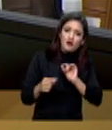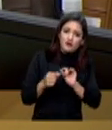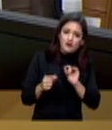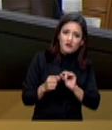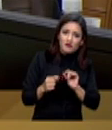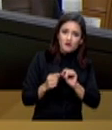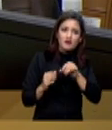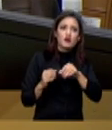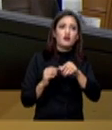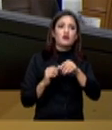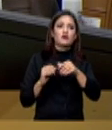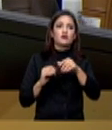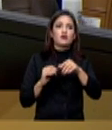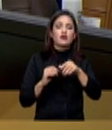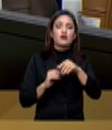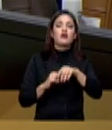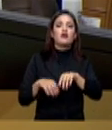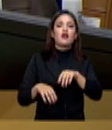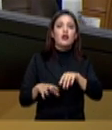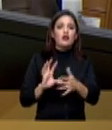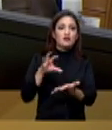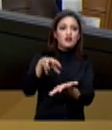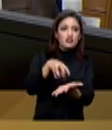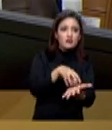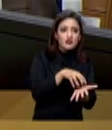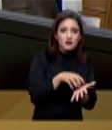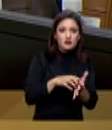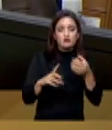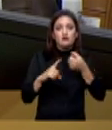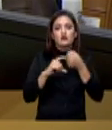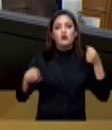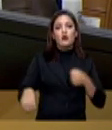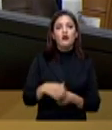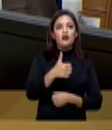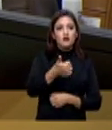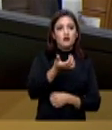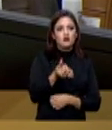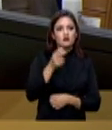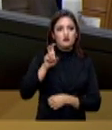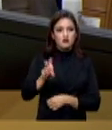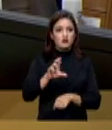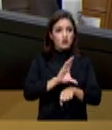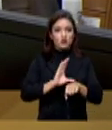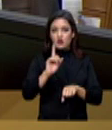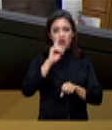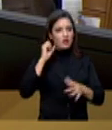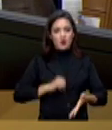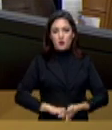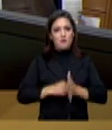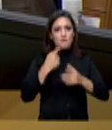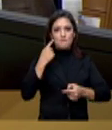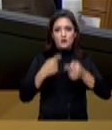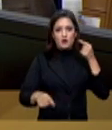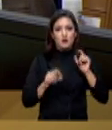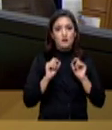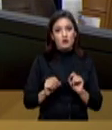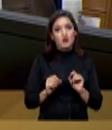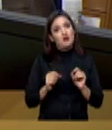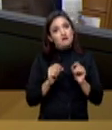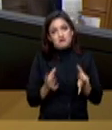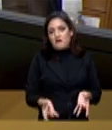previsto no artigo 175 e a constituição não Veda a opção pela